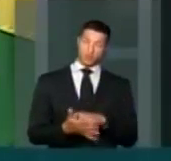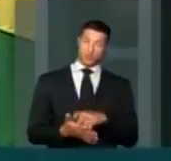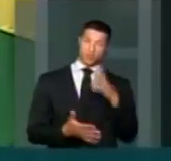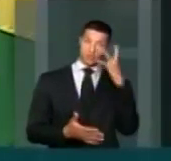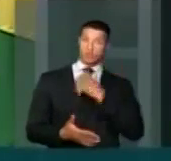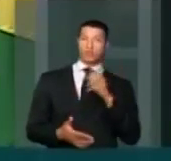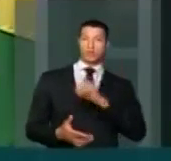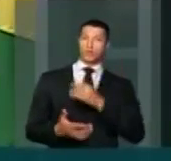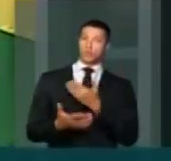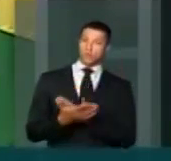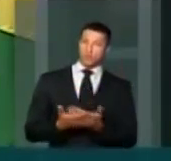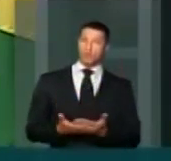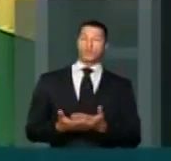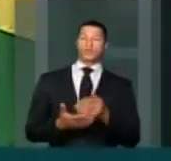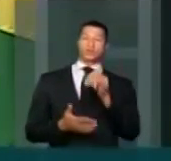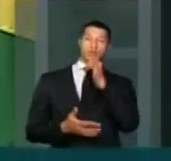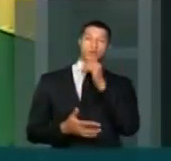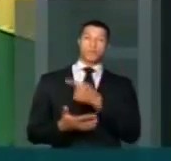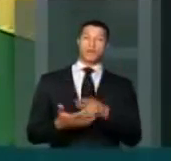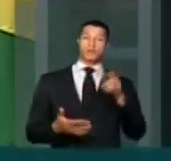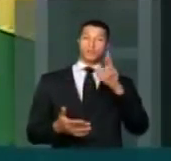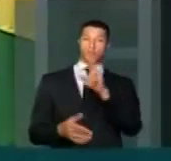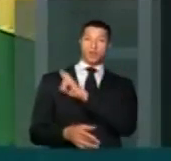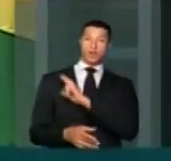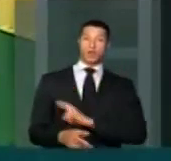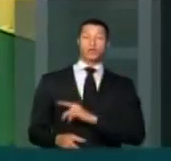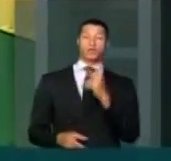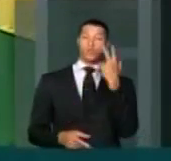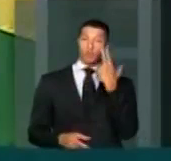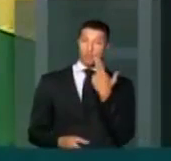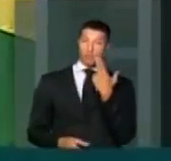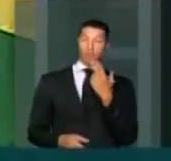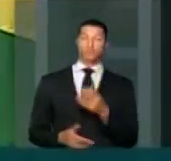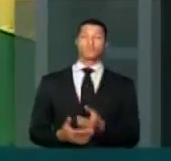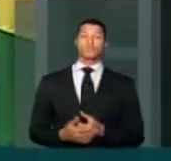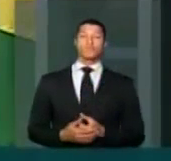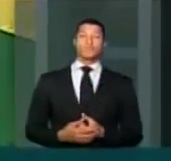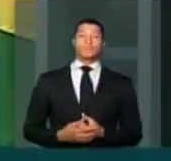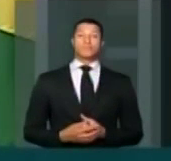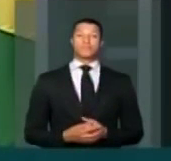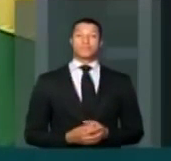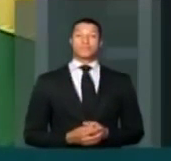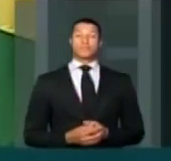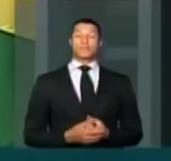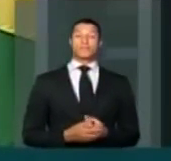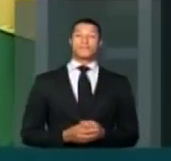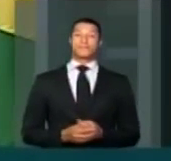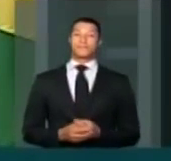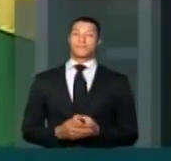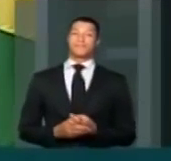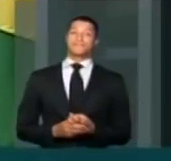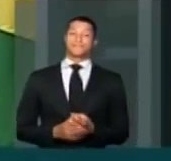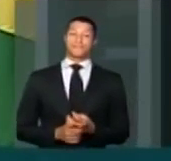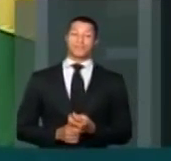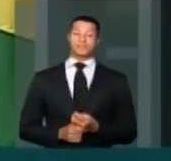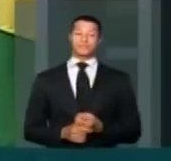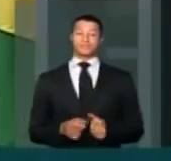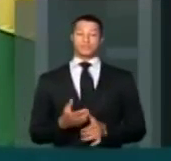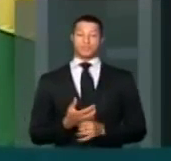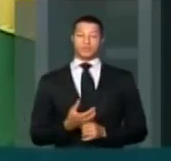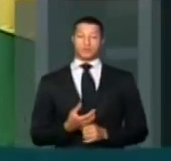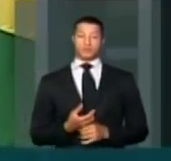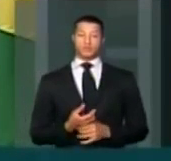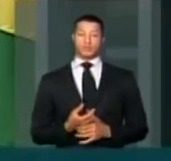rigorosa, não como exceção exemplar, mas como regra comum. É no terreno da impunidade e da tolerância obscena que viceja a praga da